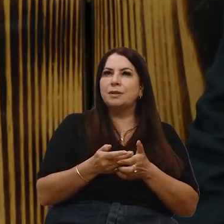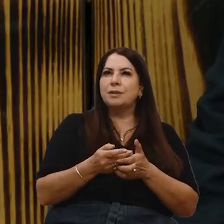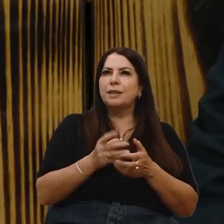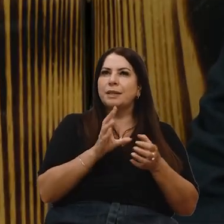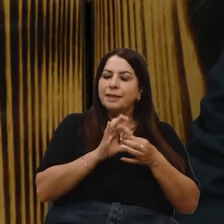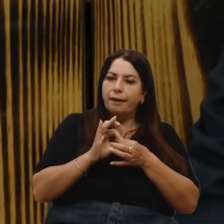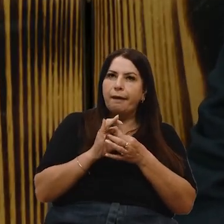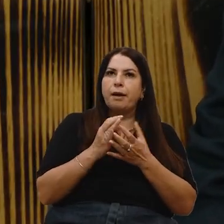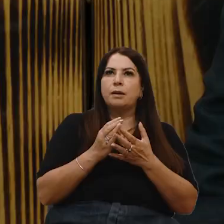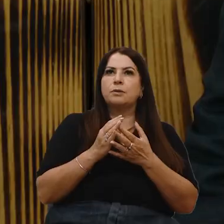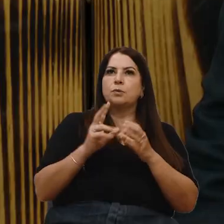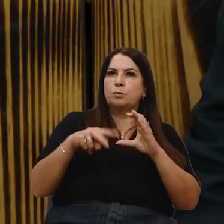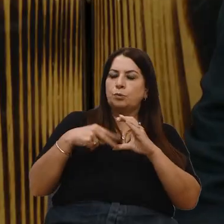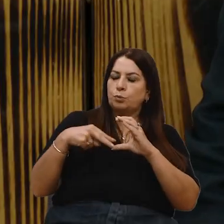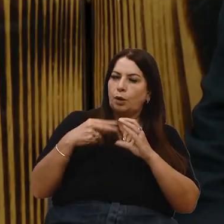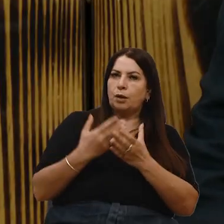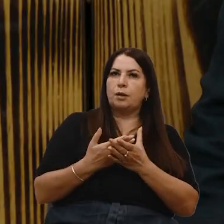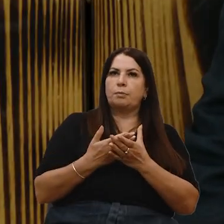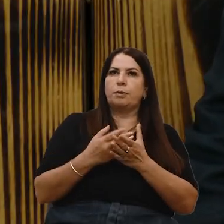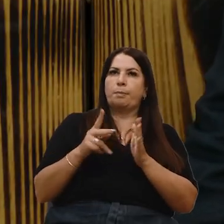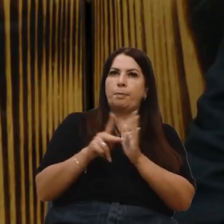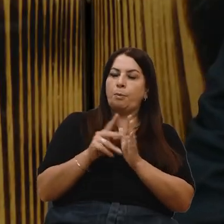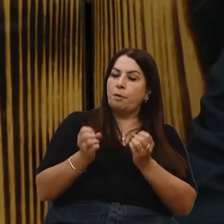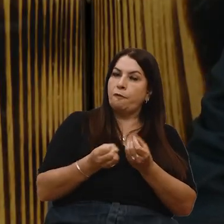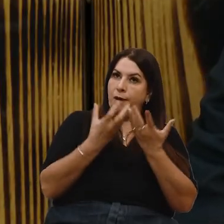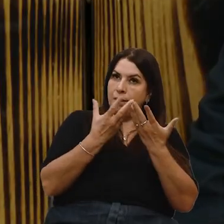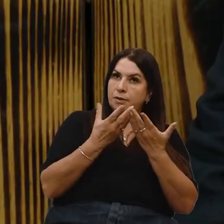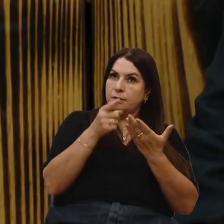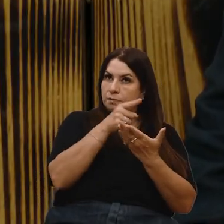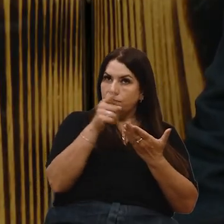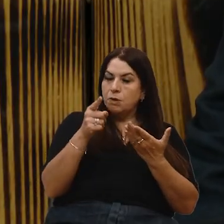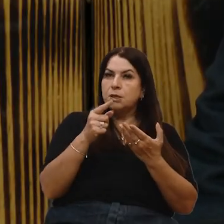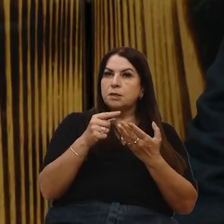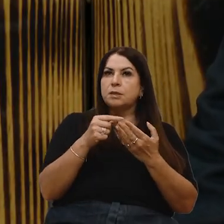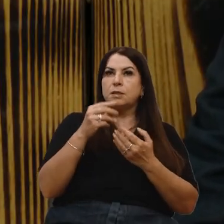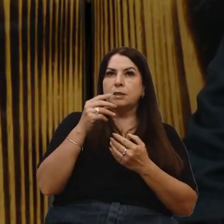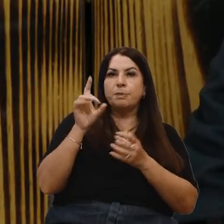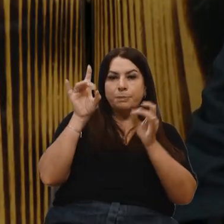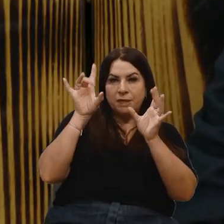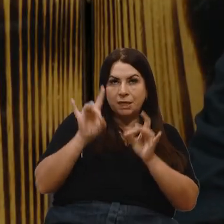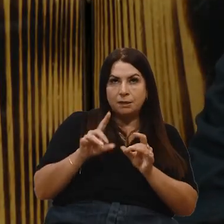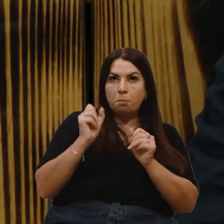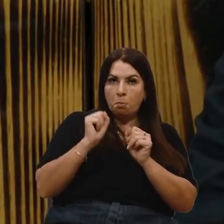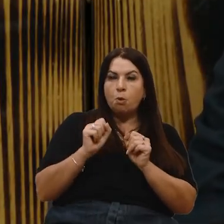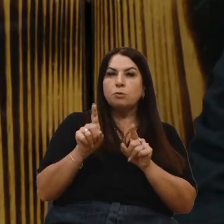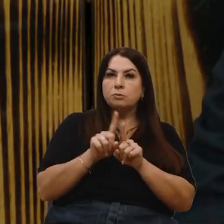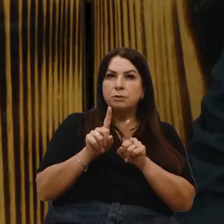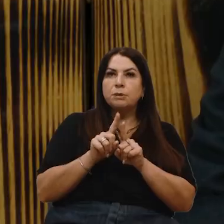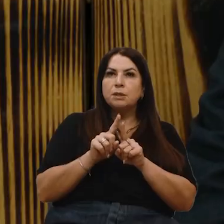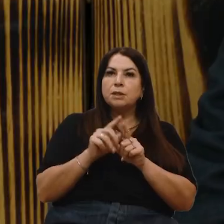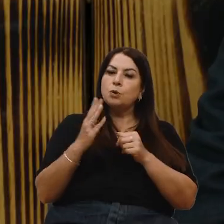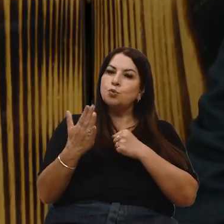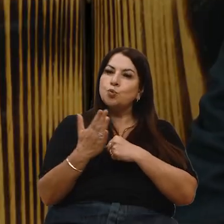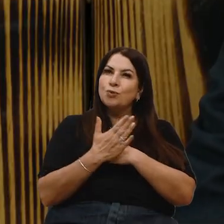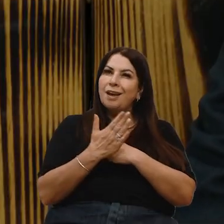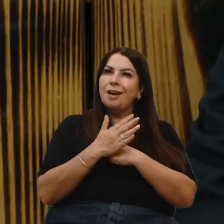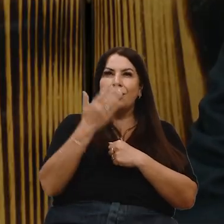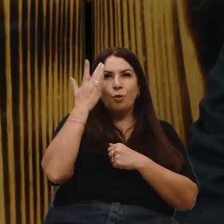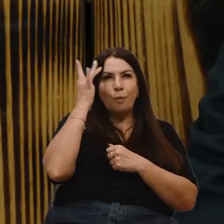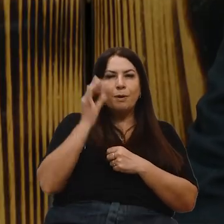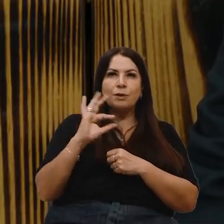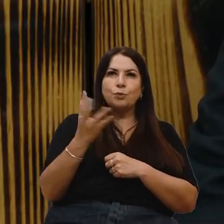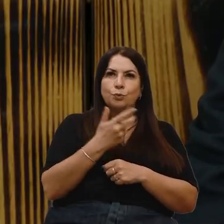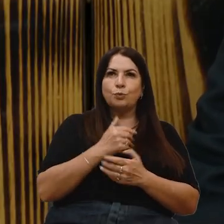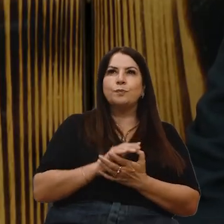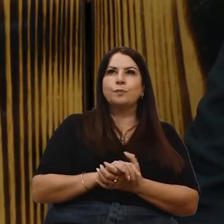estamos aqui integrados, Câmara de Vereadores, a própria festa, e a senhora como uma especialista que pode também nos ajudar a